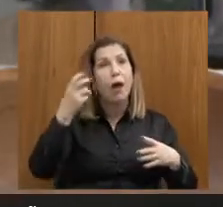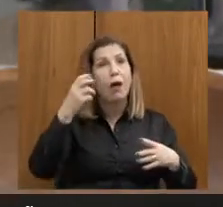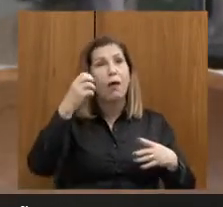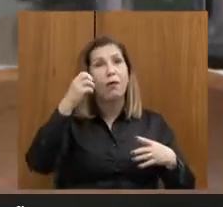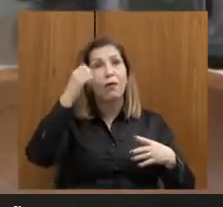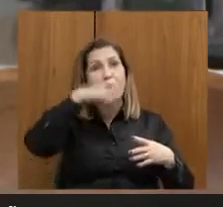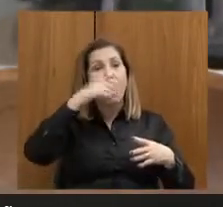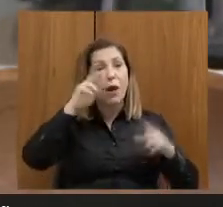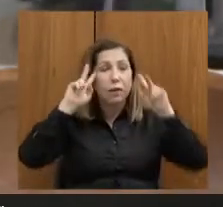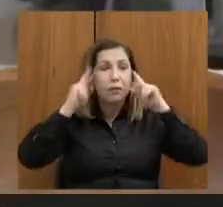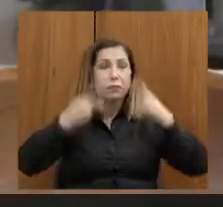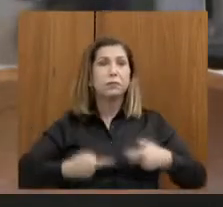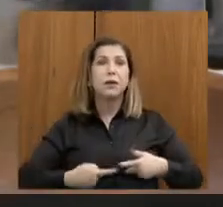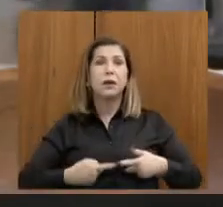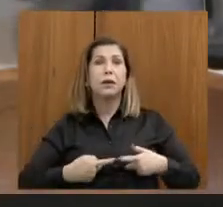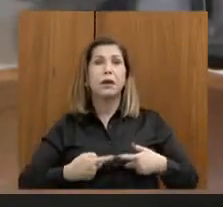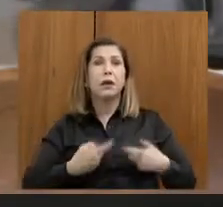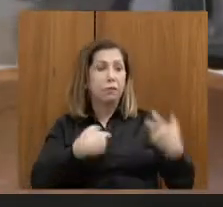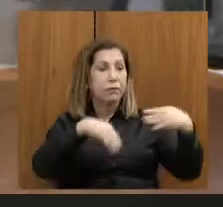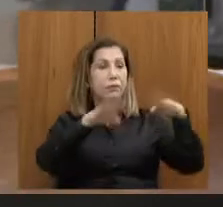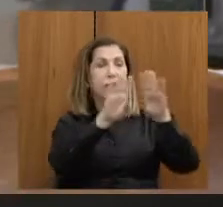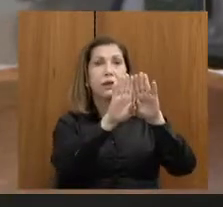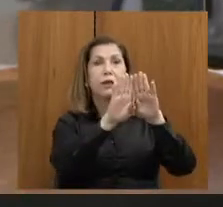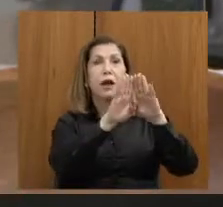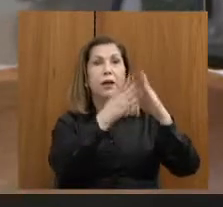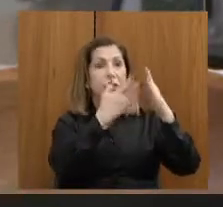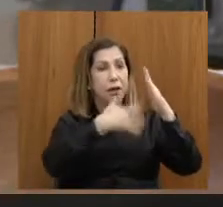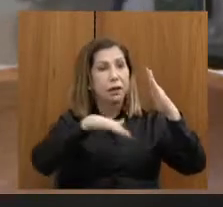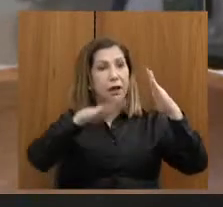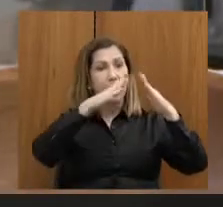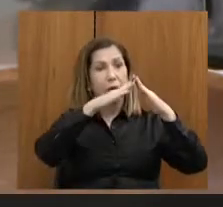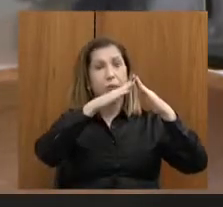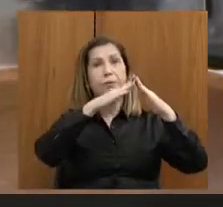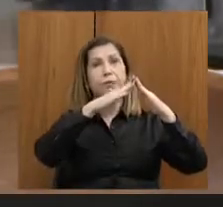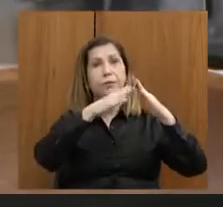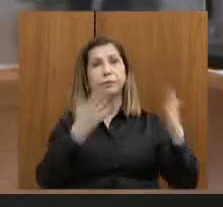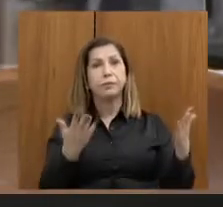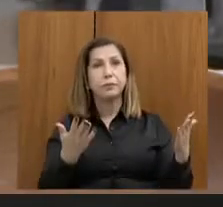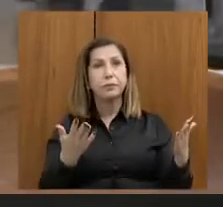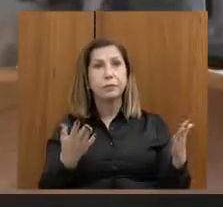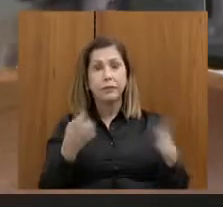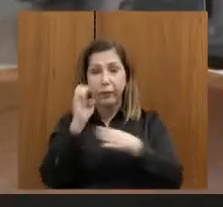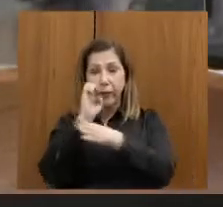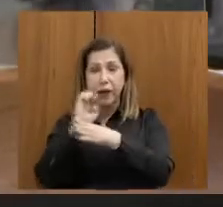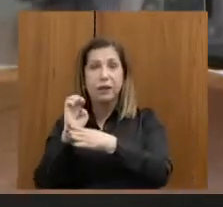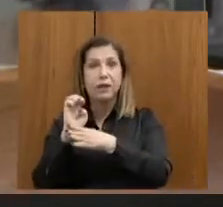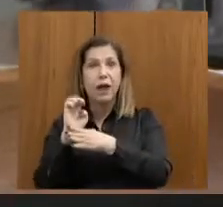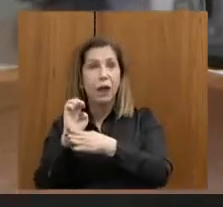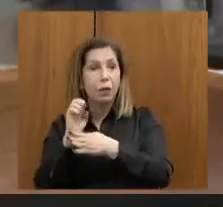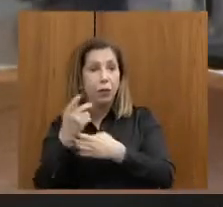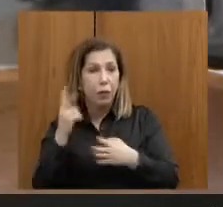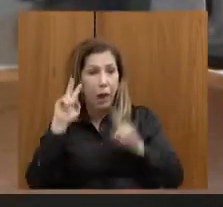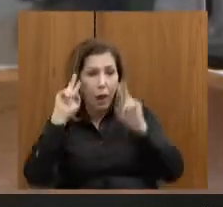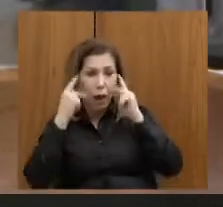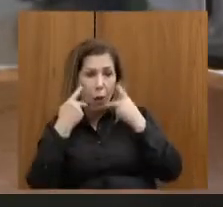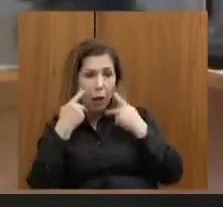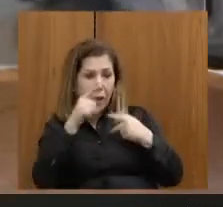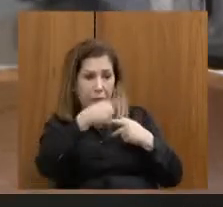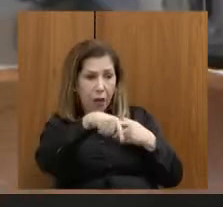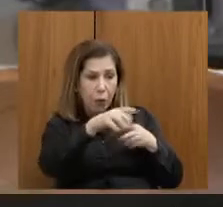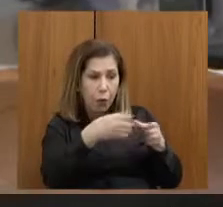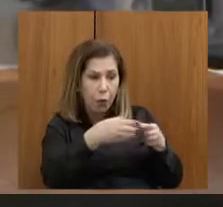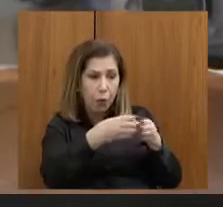violência humana o que ainda o estado nos obriga a reconhecer como Segurança